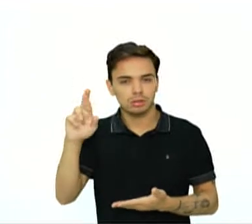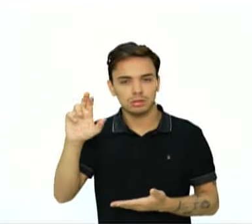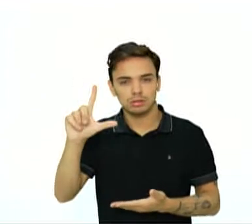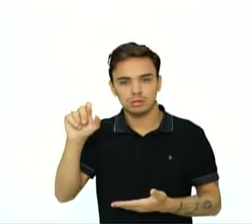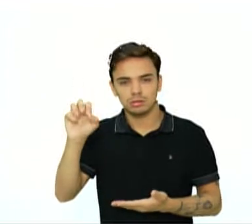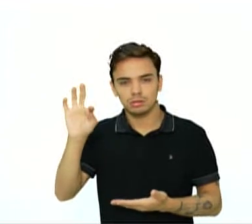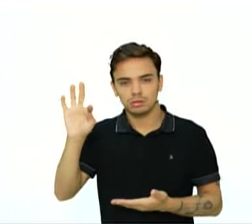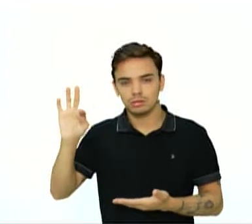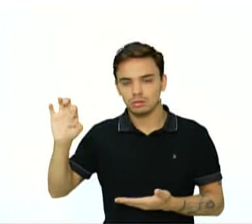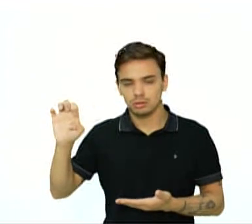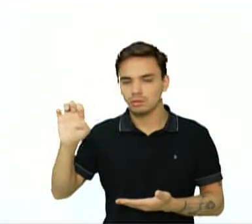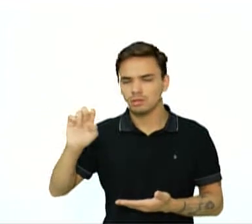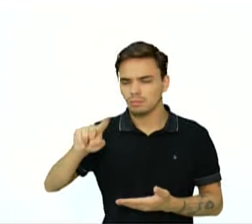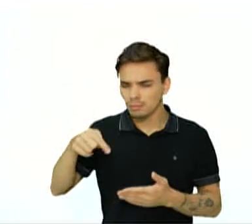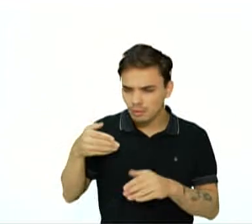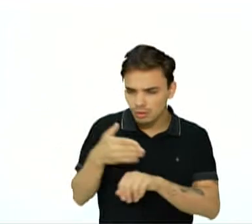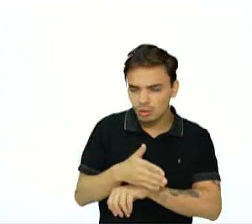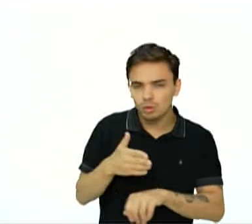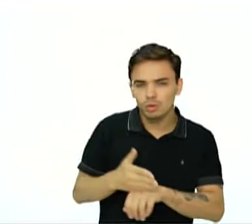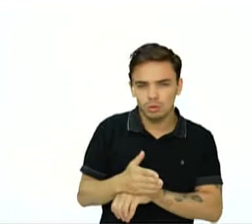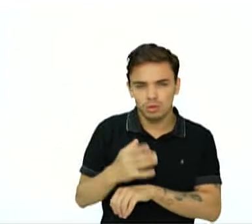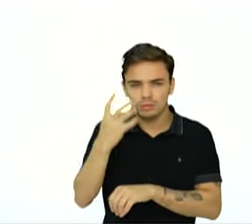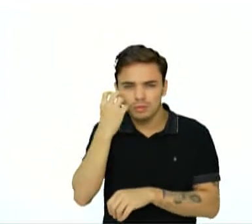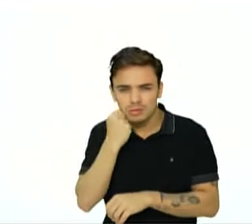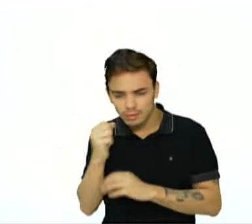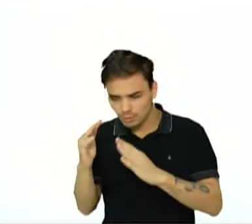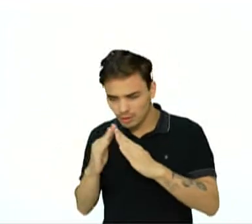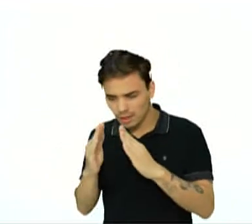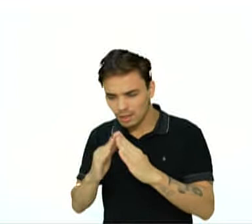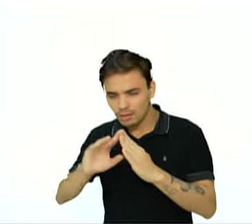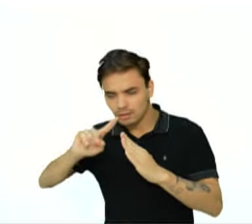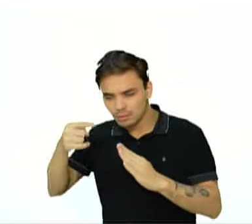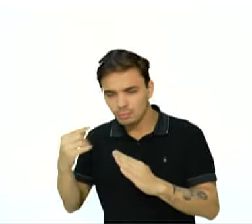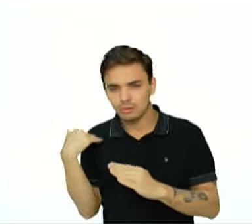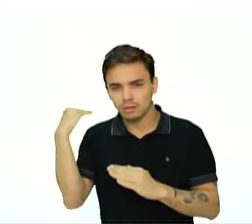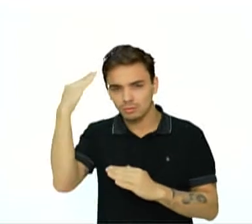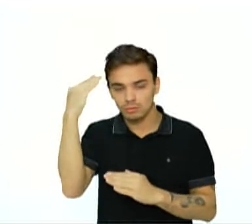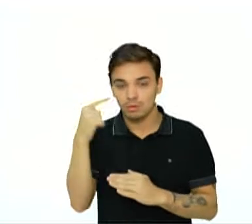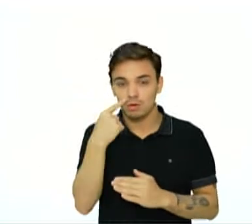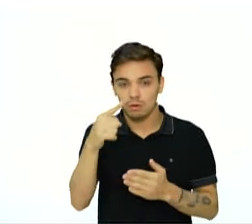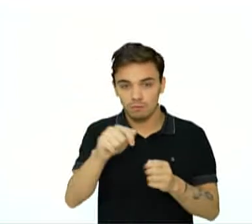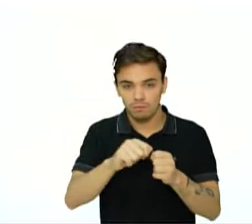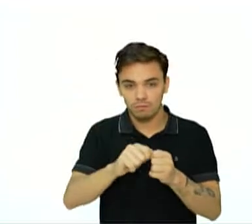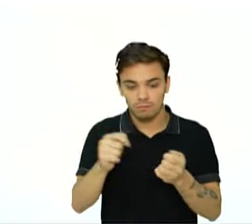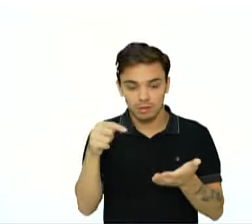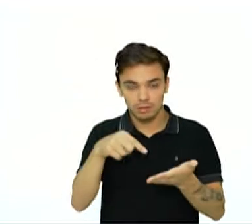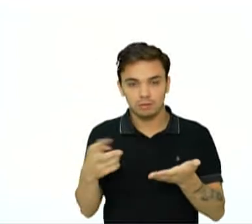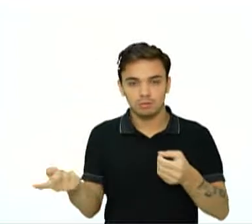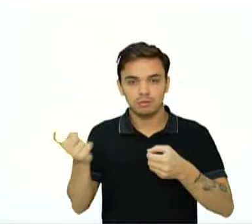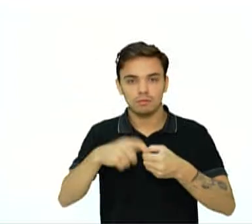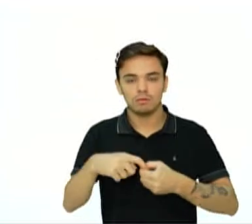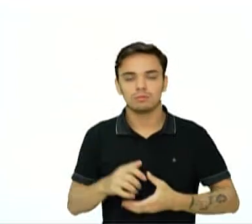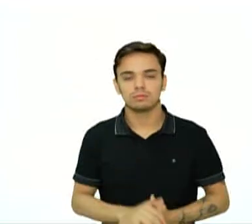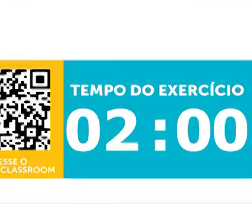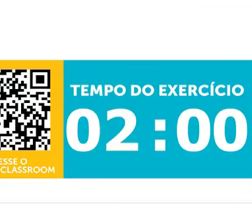para um orfanato, depois de adulta elas saíram, enfim. Façam aí, eu já volto para a gente poder conferir.